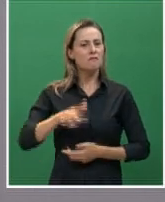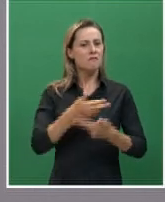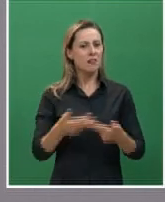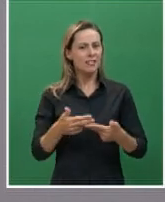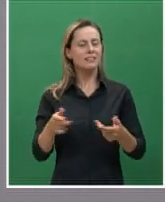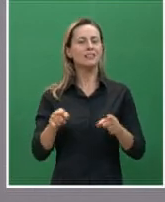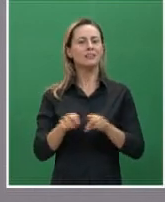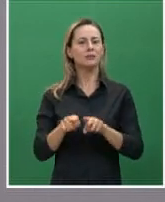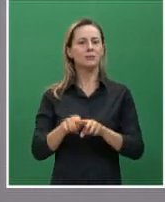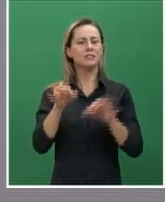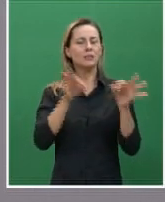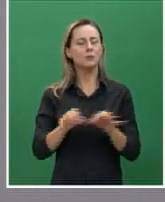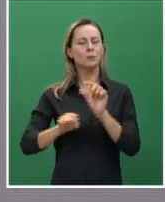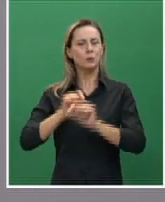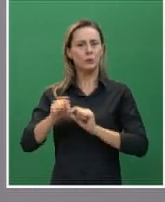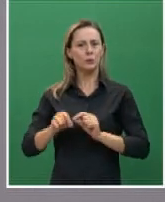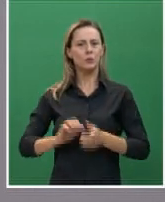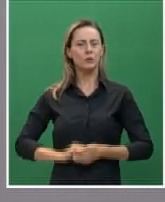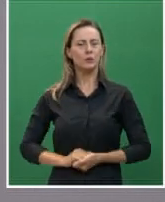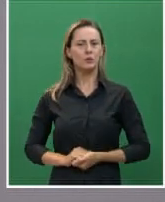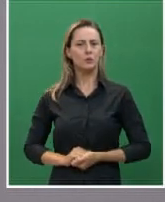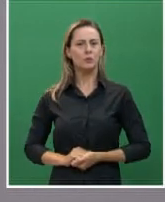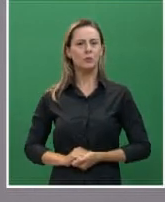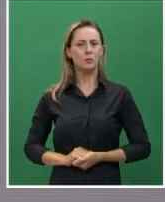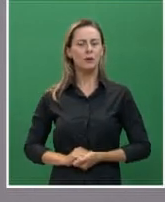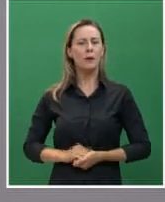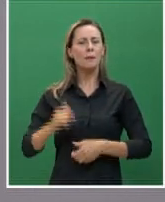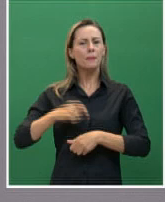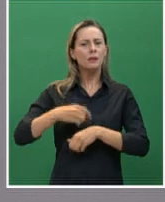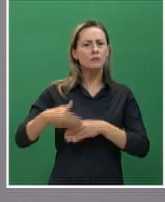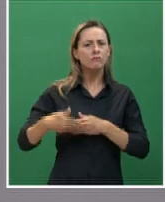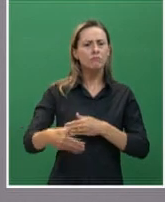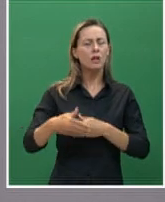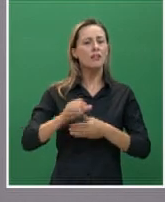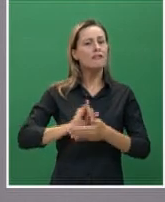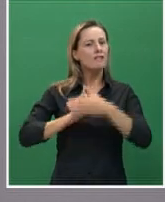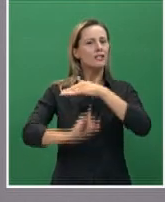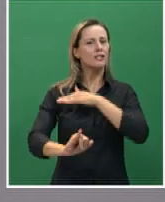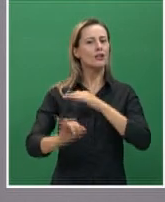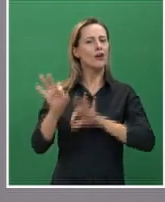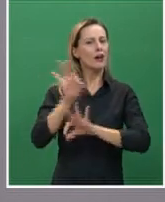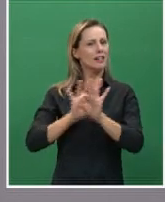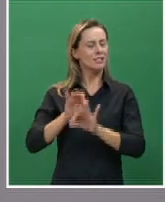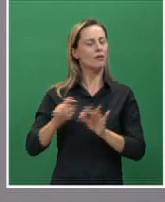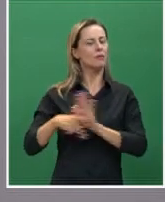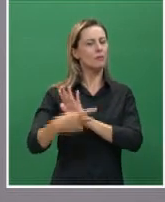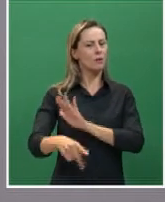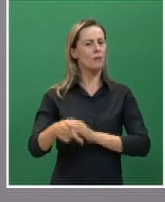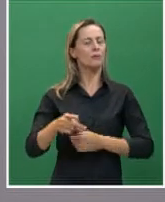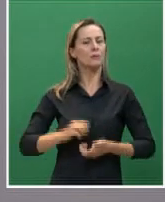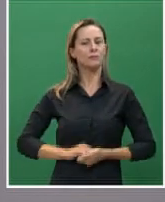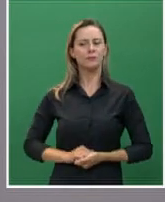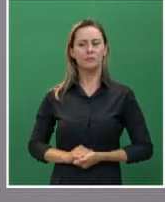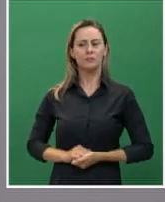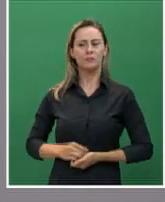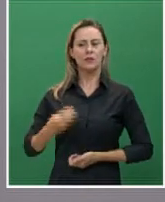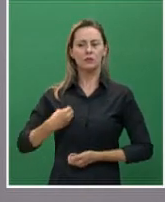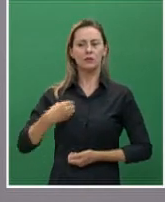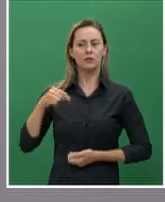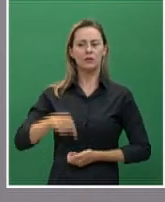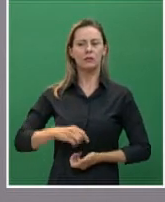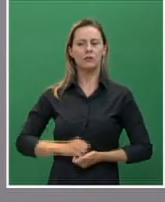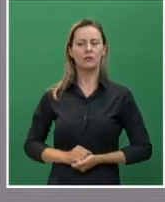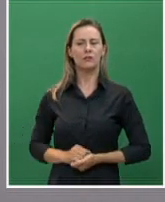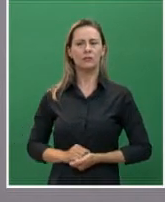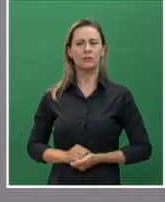Aires certamente foi naquele período entre nós mais investimos na urbanização dessas áreas mocita aqui o morro